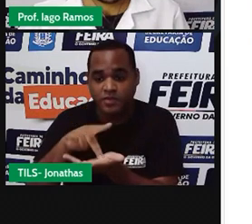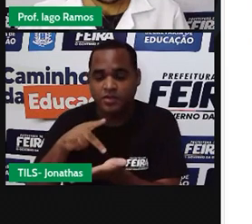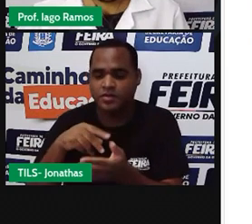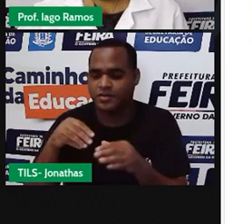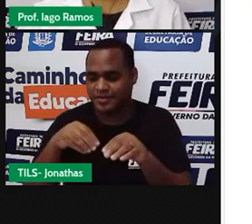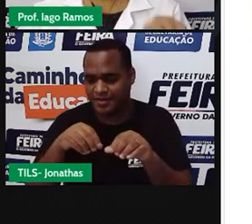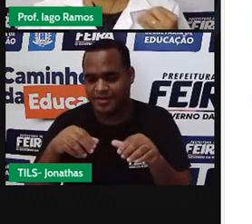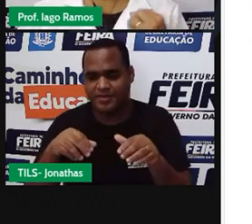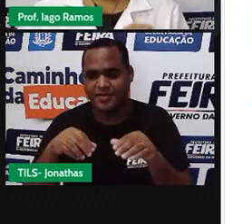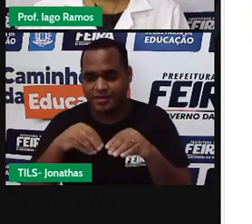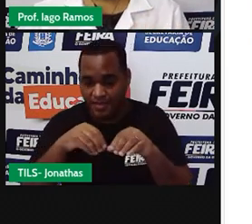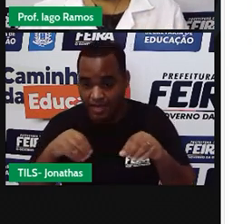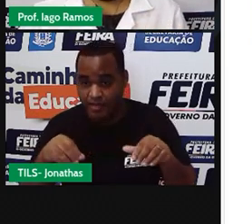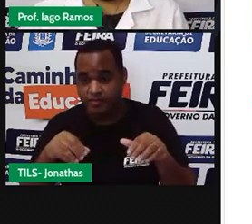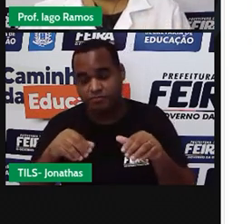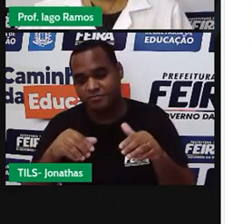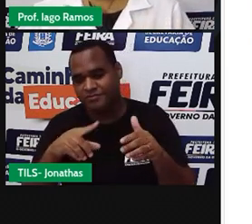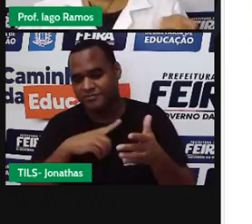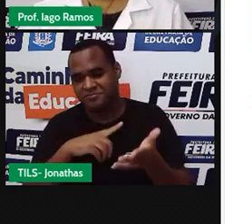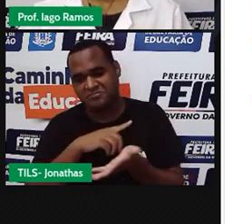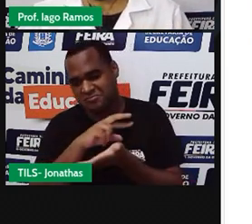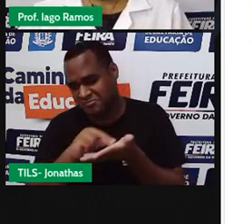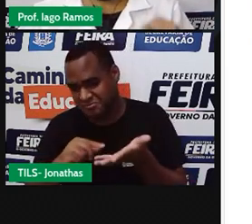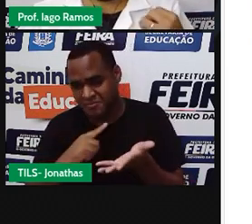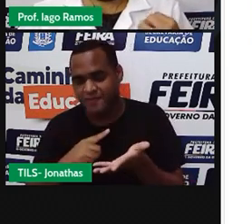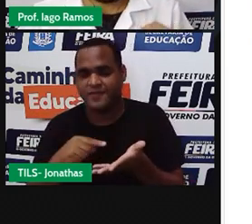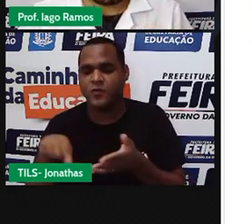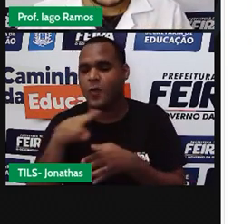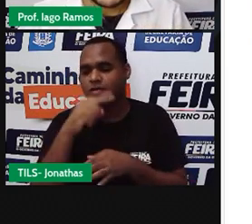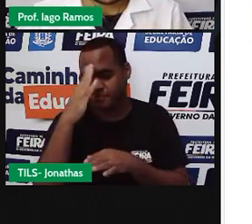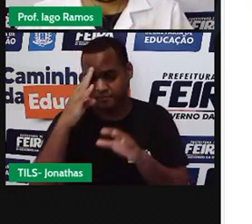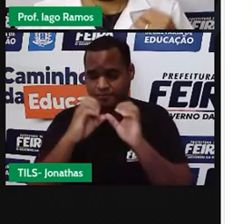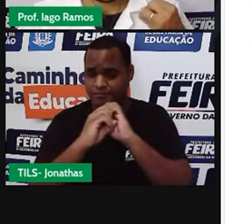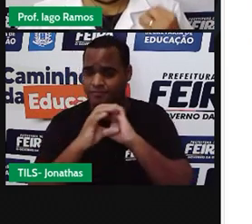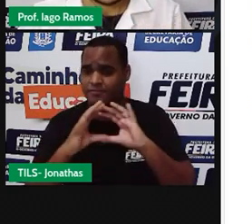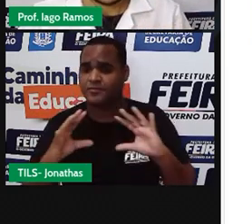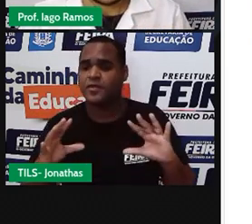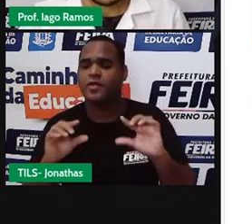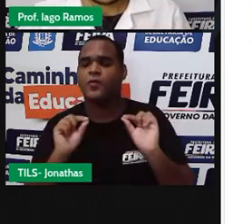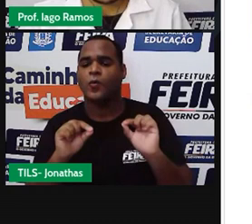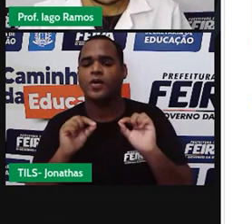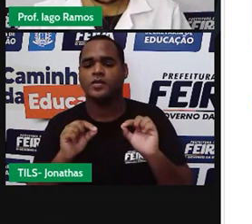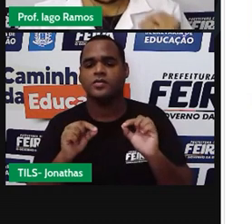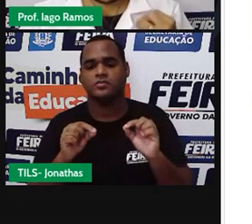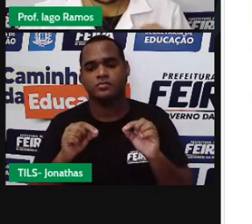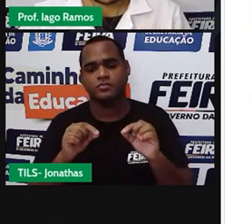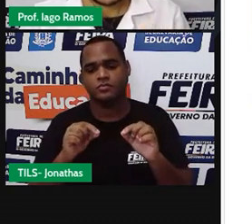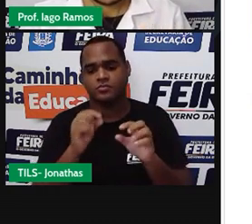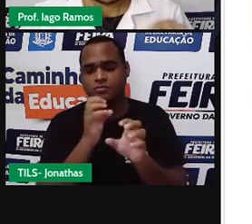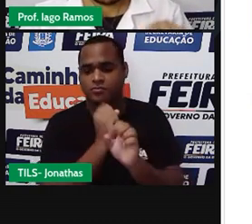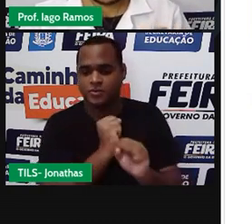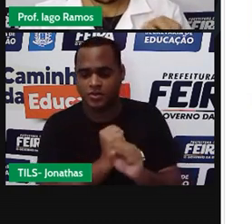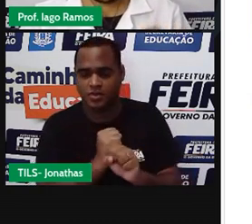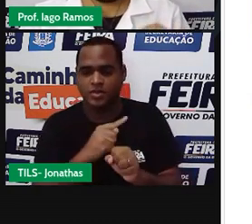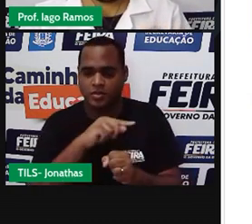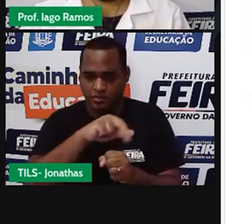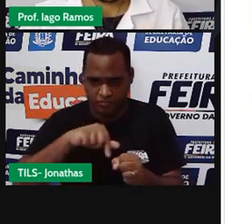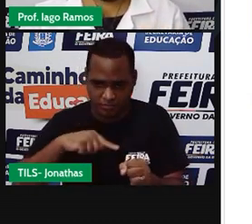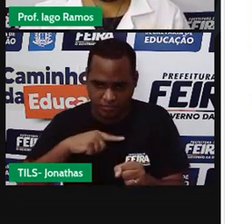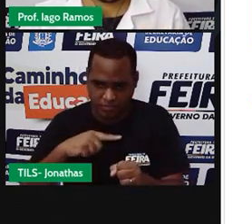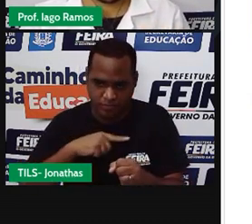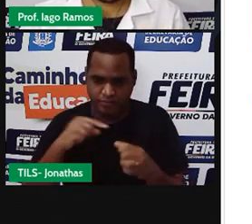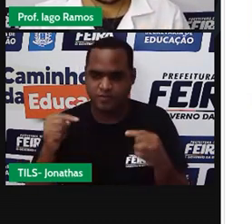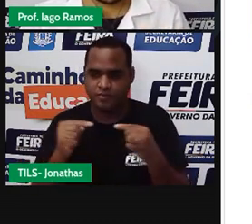placa e vai tentar descobrir quantas placas de grama serão necessárias para